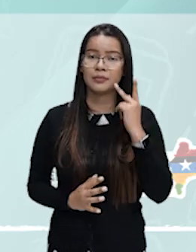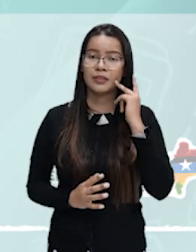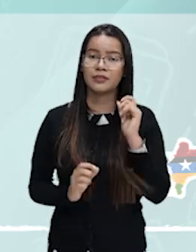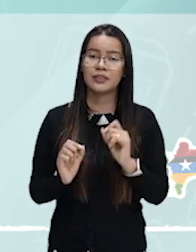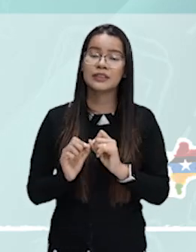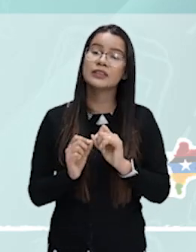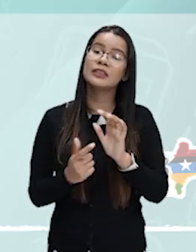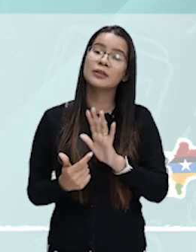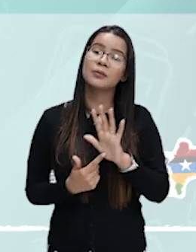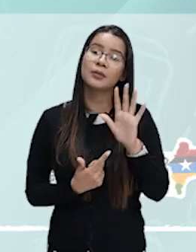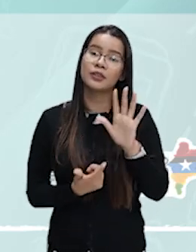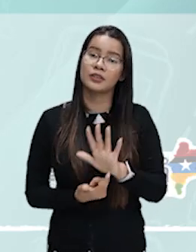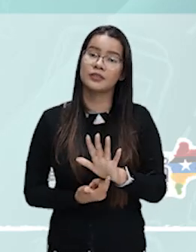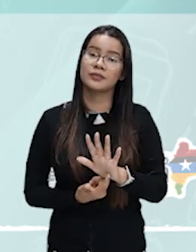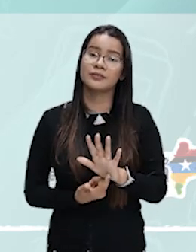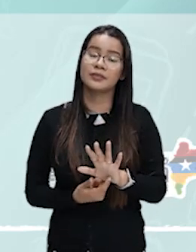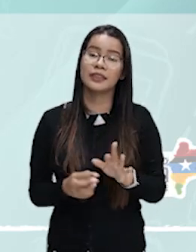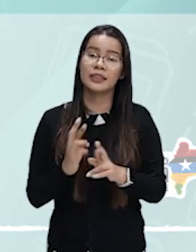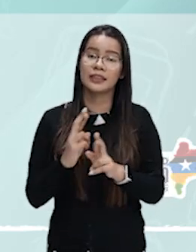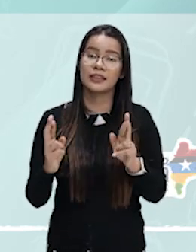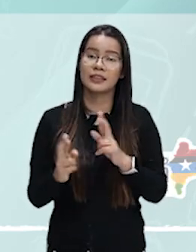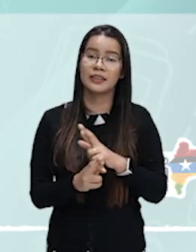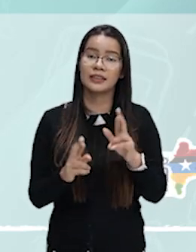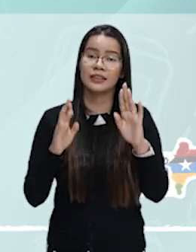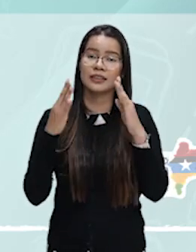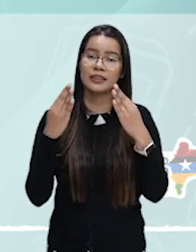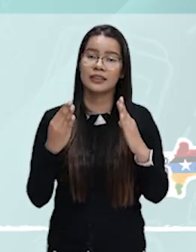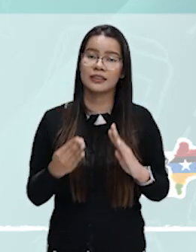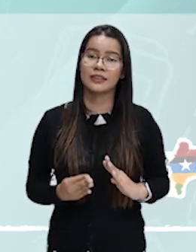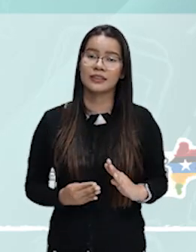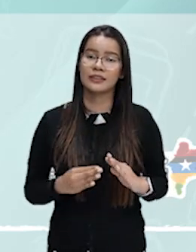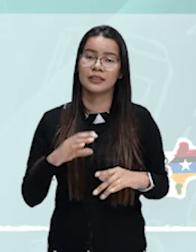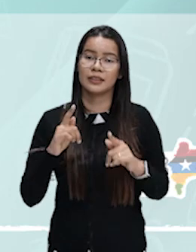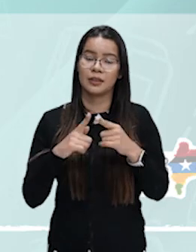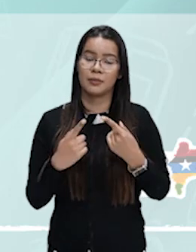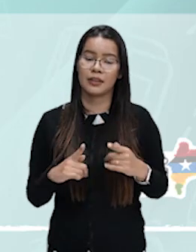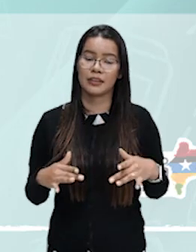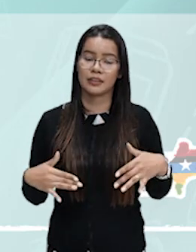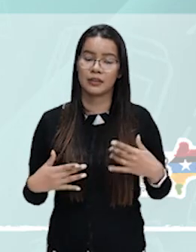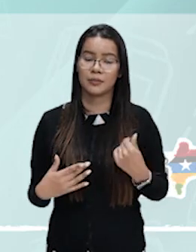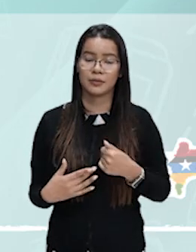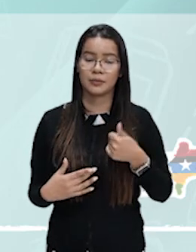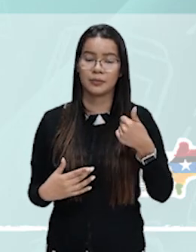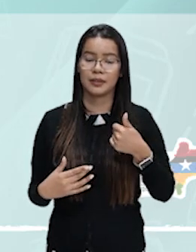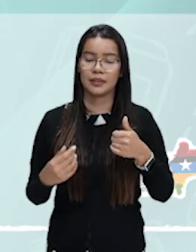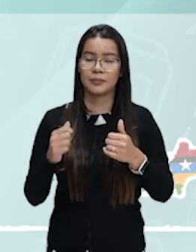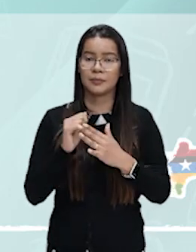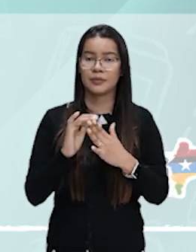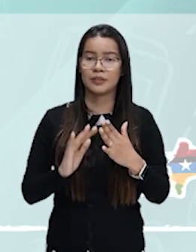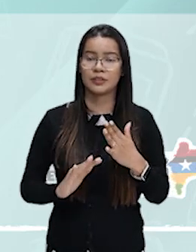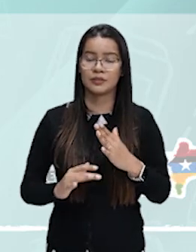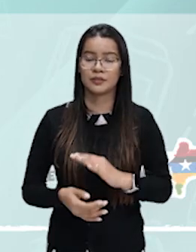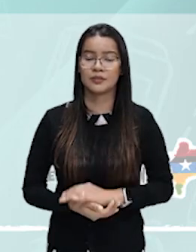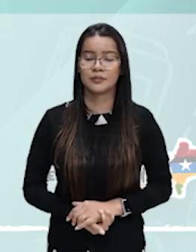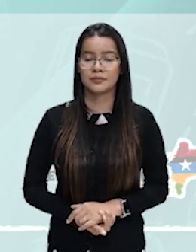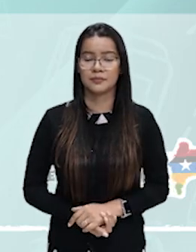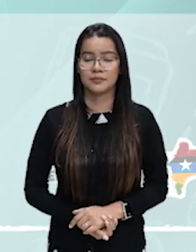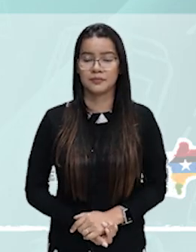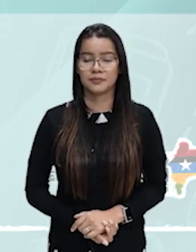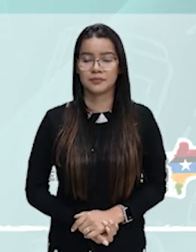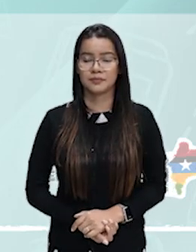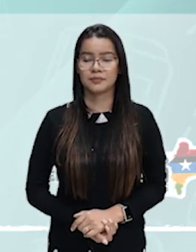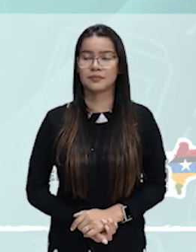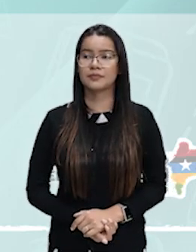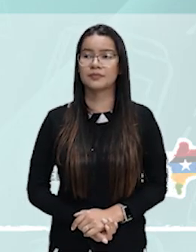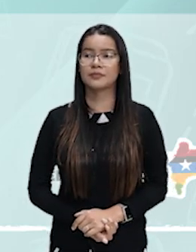essa demonstração para vocês em relação à análise gramatical. Então, a primeira atividade. Choose the